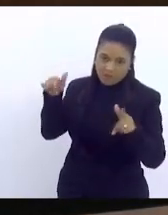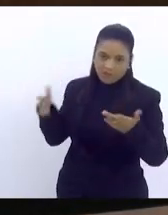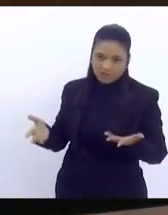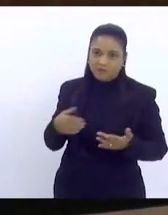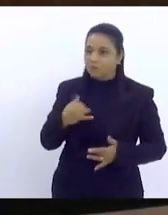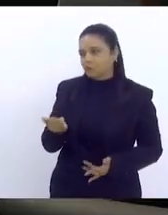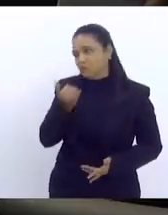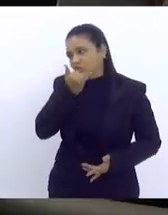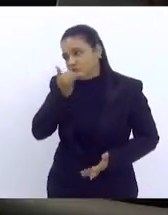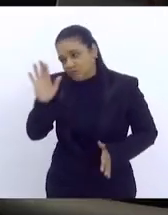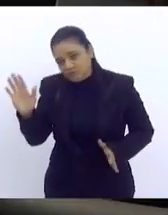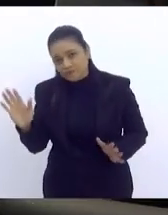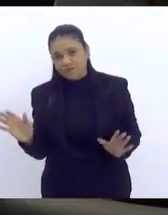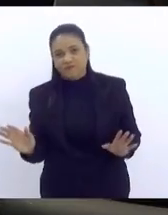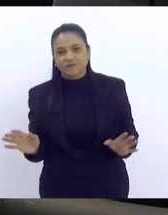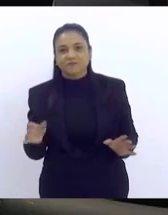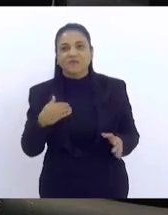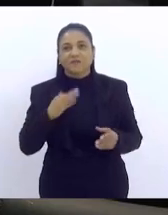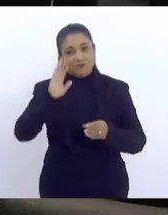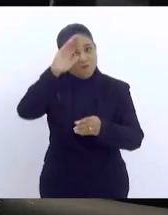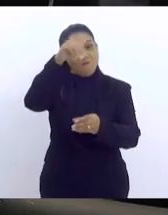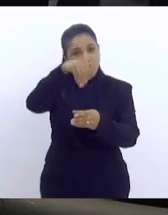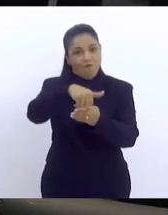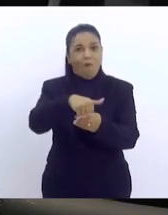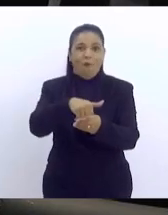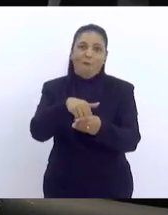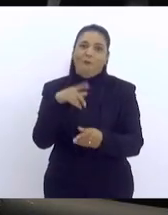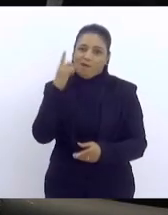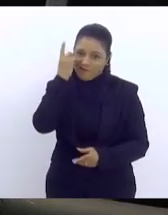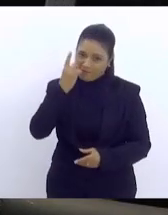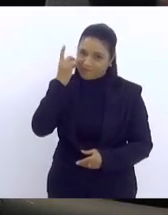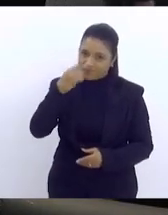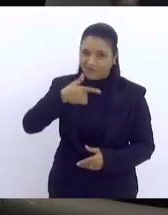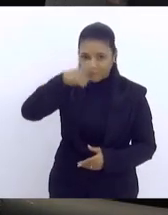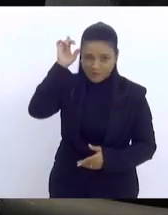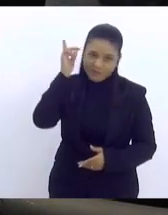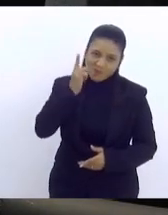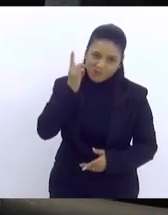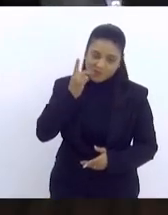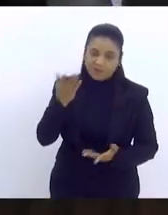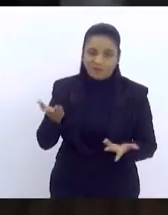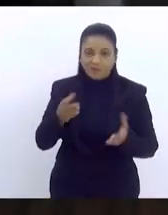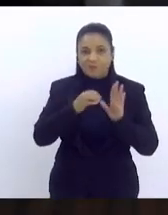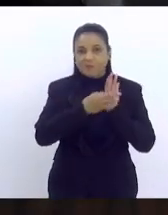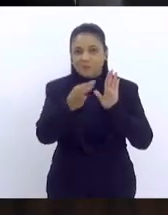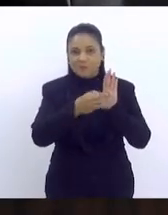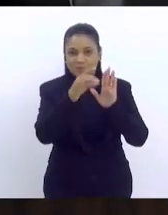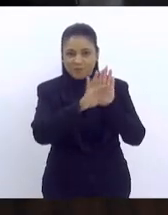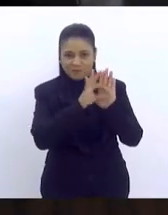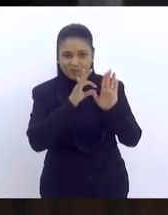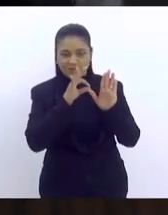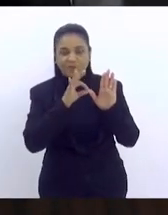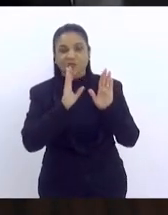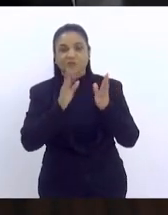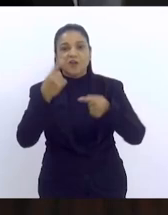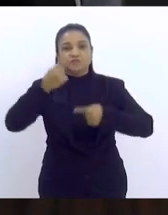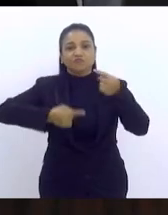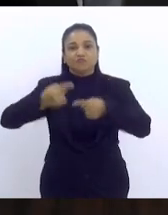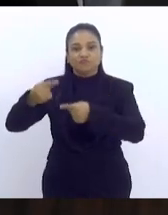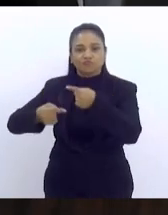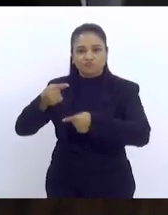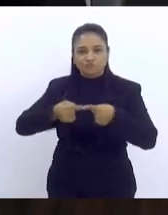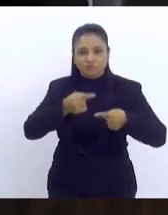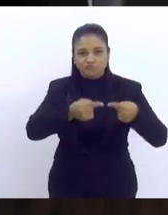Mas ultimamente vossa excelência tá voltando com os pareceres emitidos em